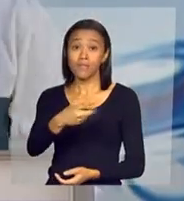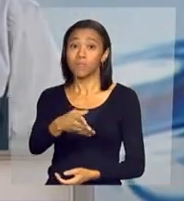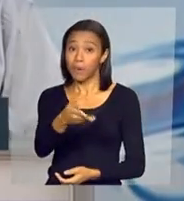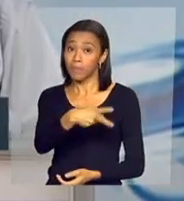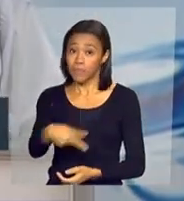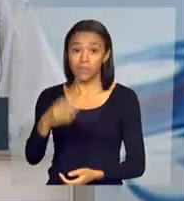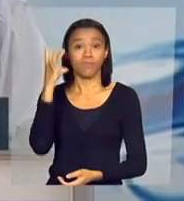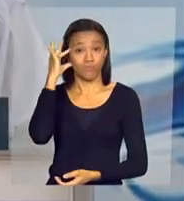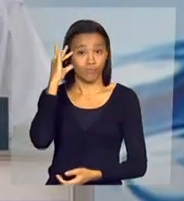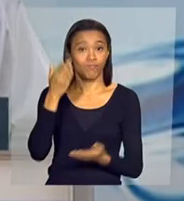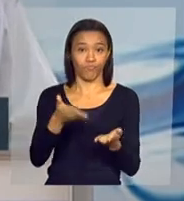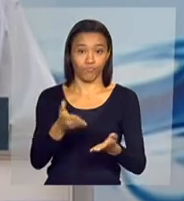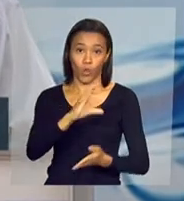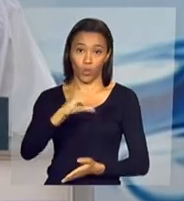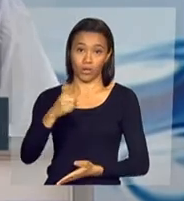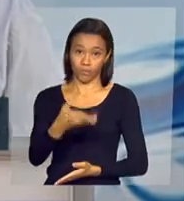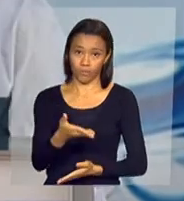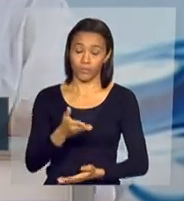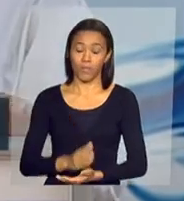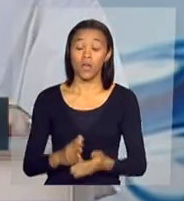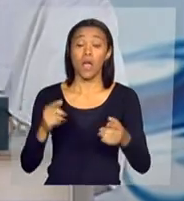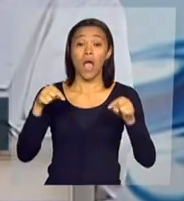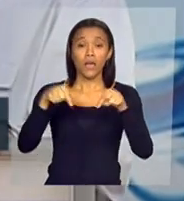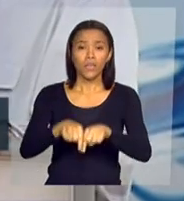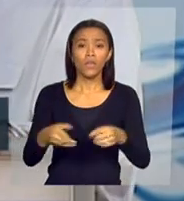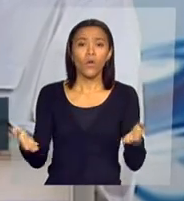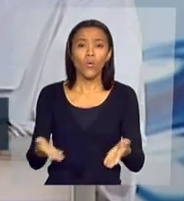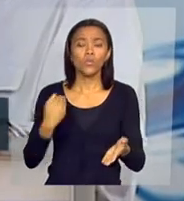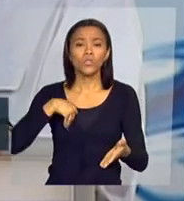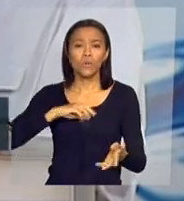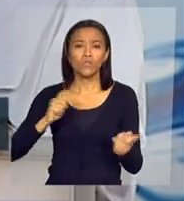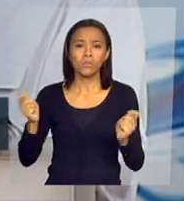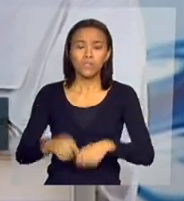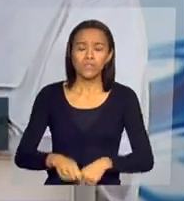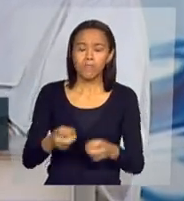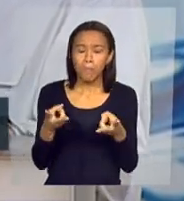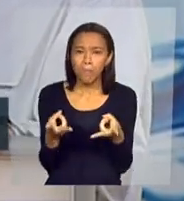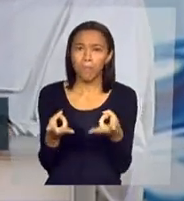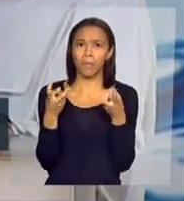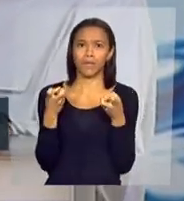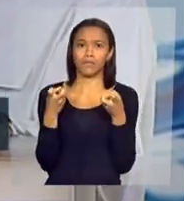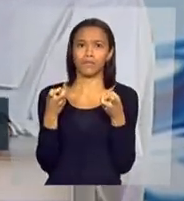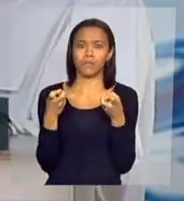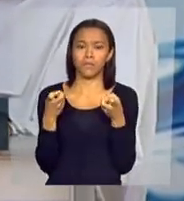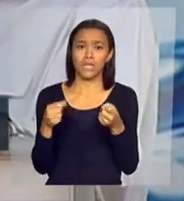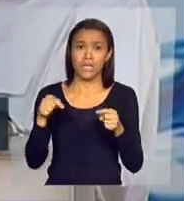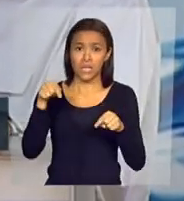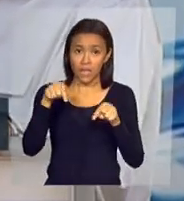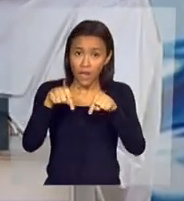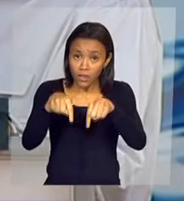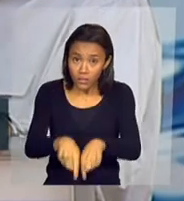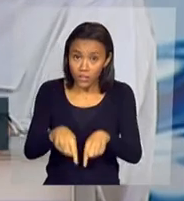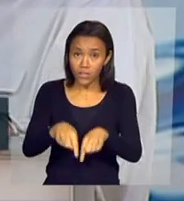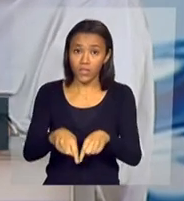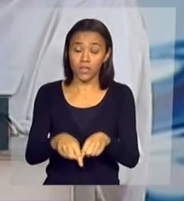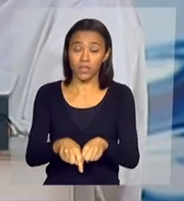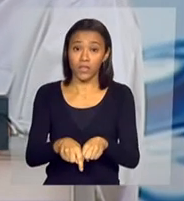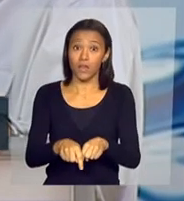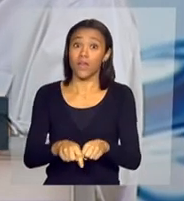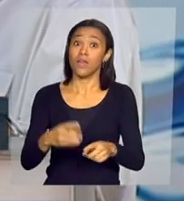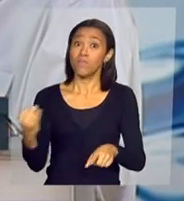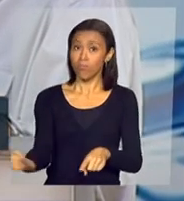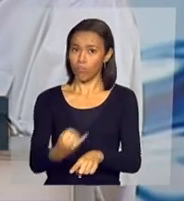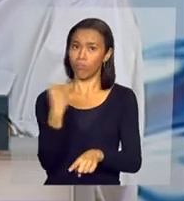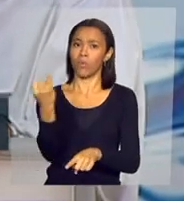aqui, hoje, nós contemplamos a grandeza que representa esta